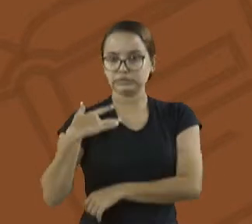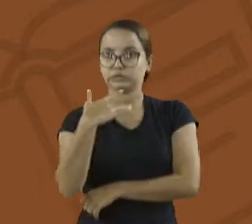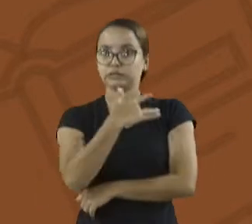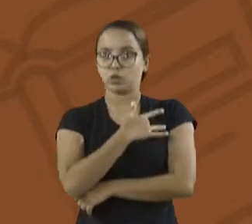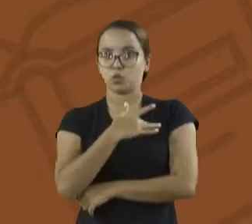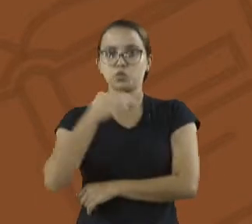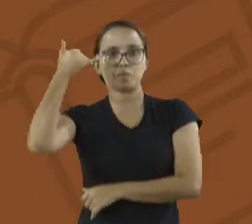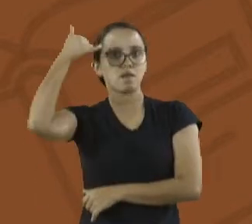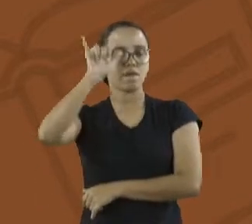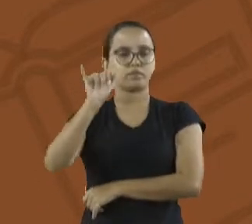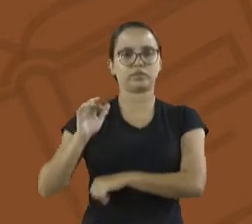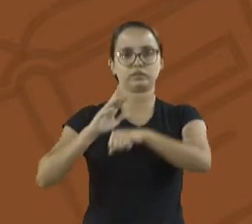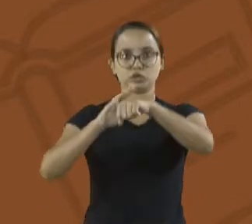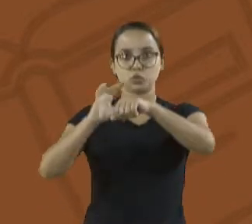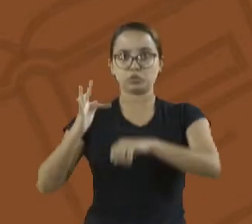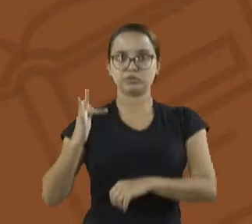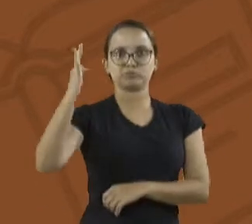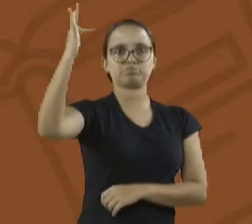gente.